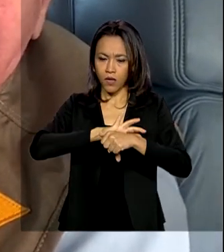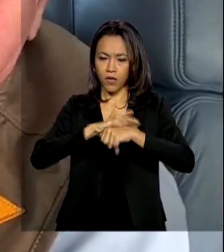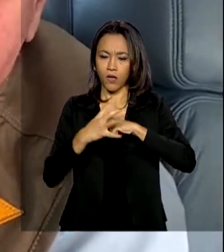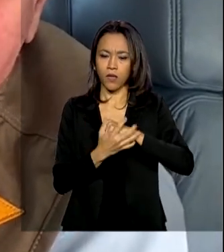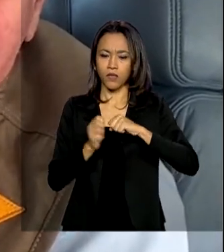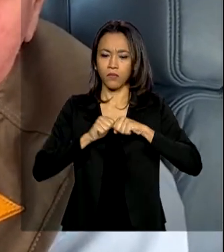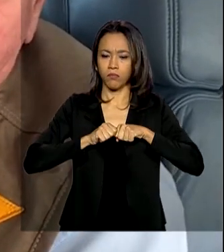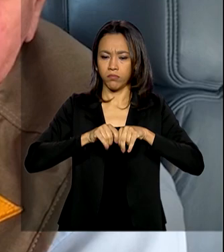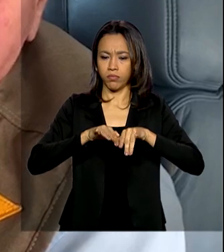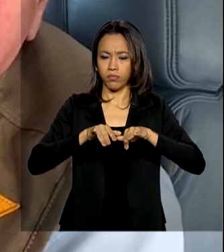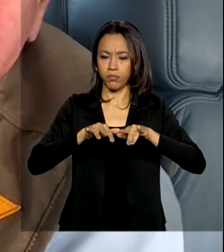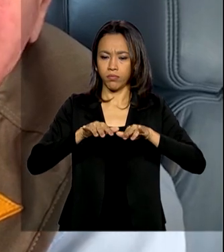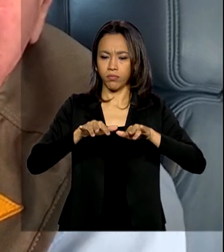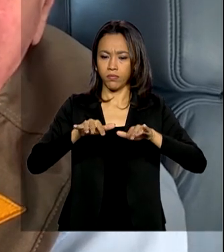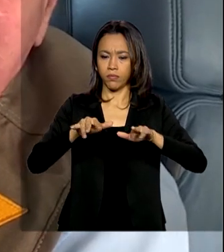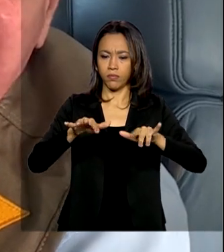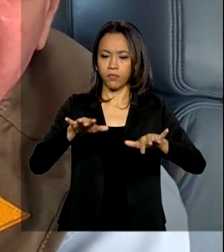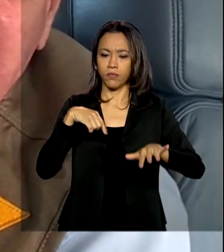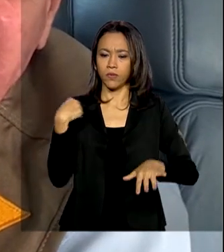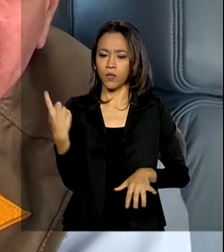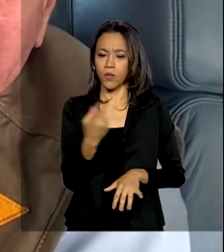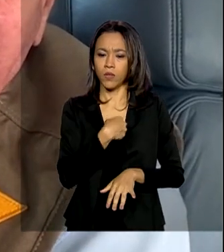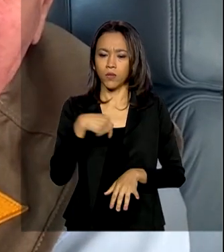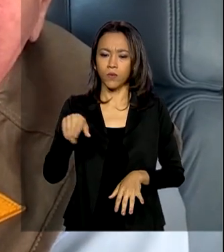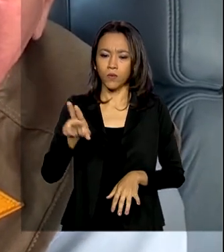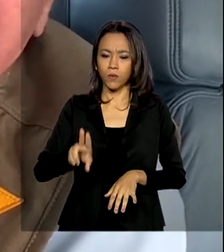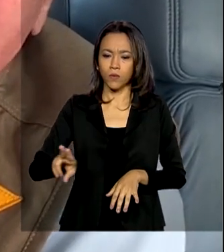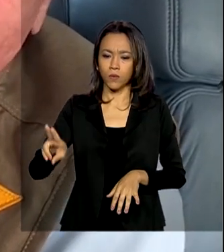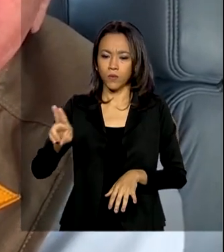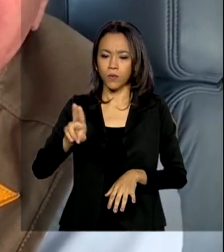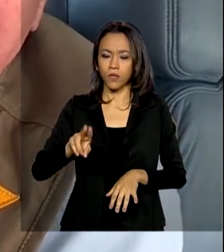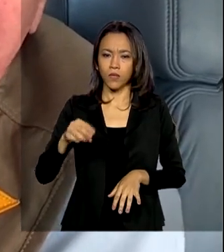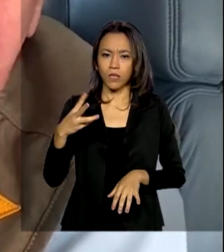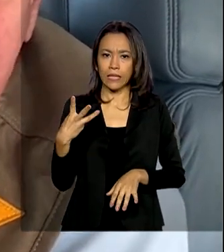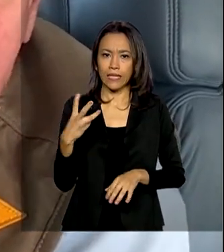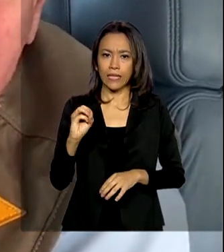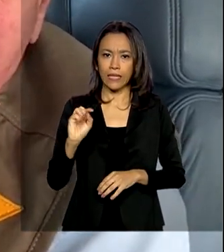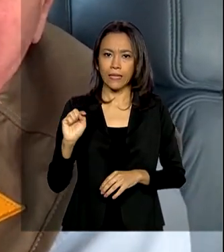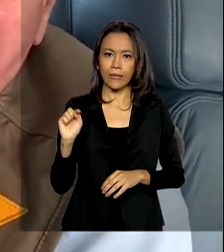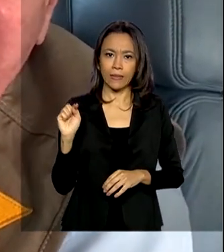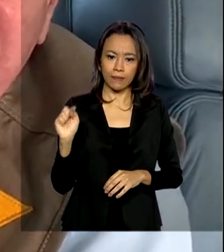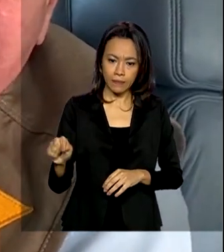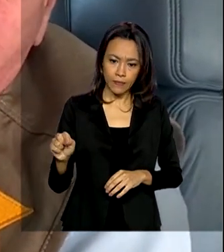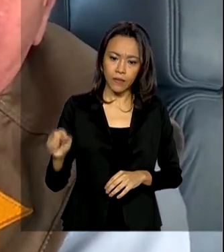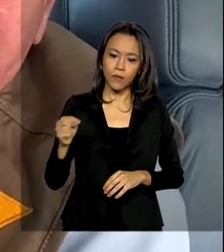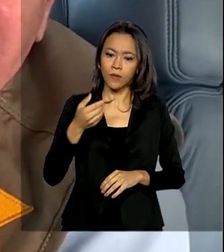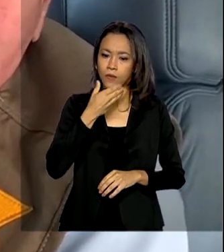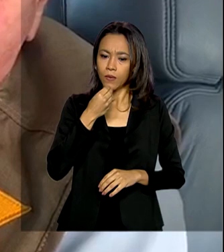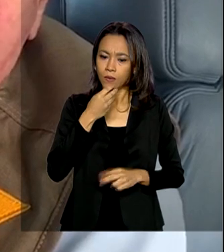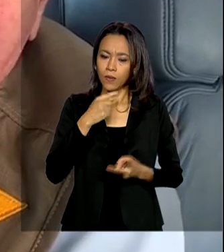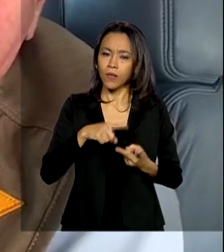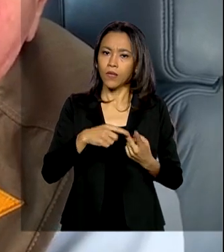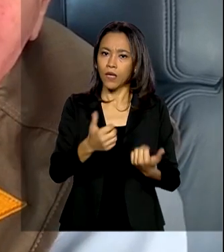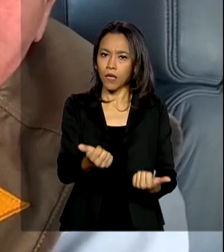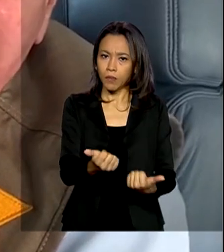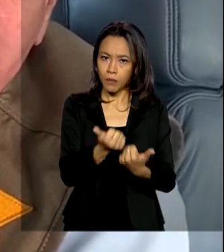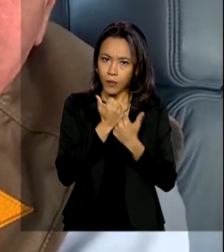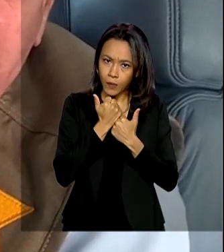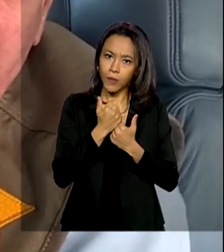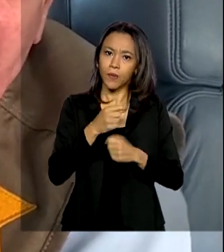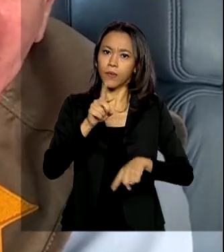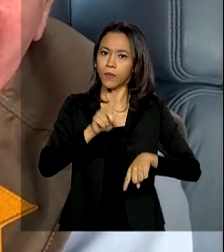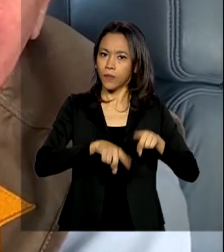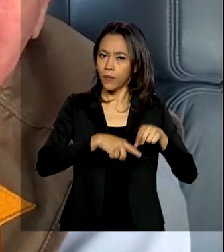coronavírus, estamos utilizando cerca de 30 mil homens-dias, mais apoio em viatura, os